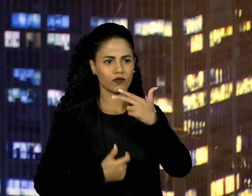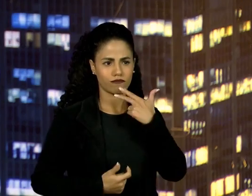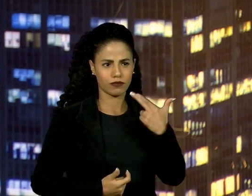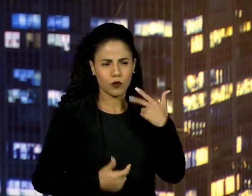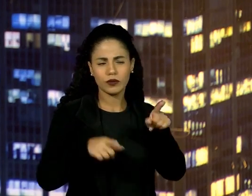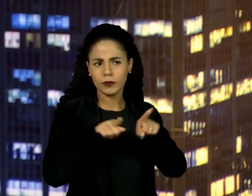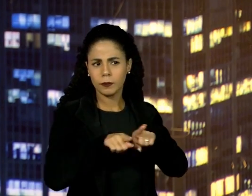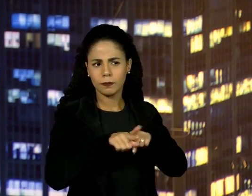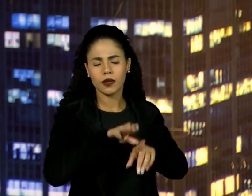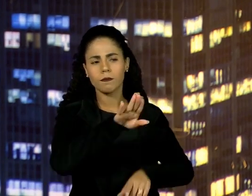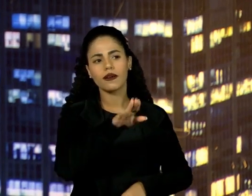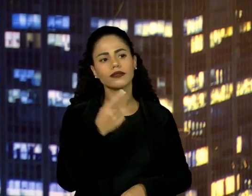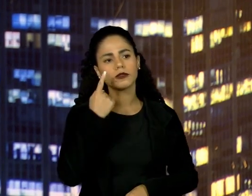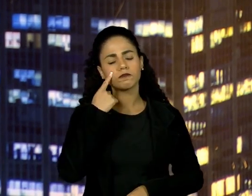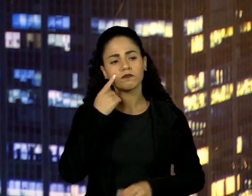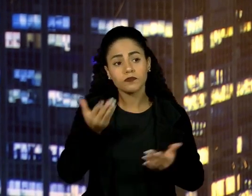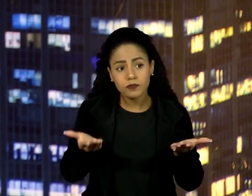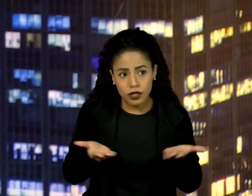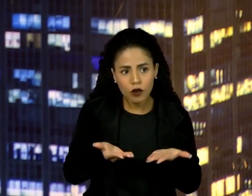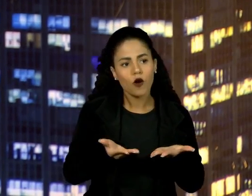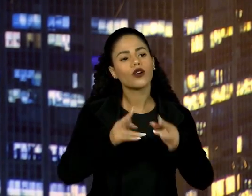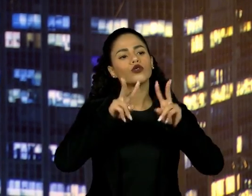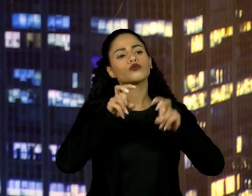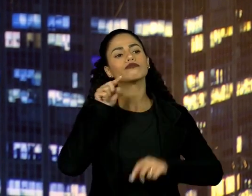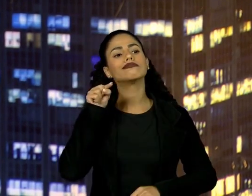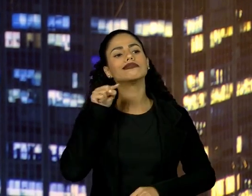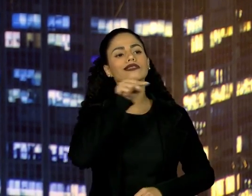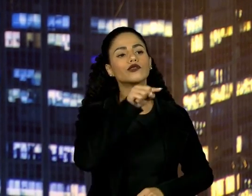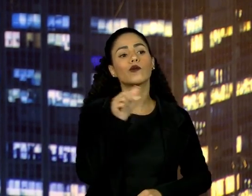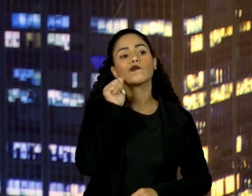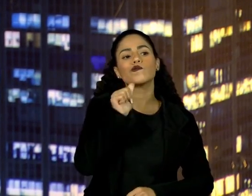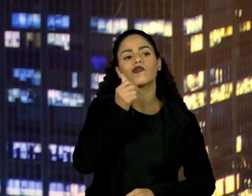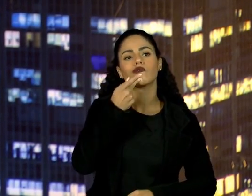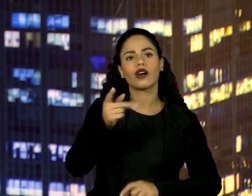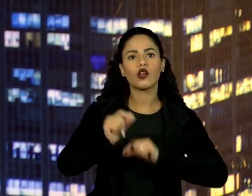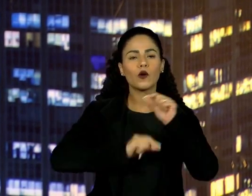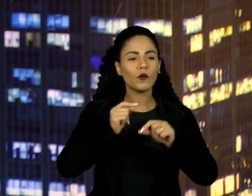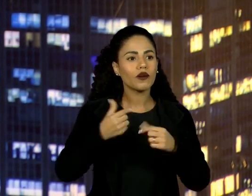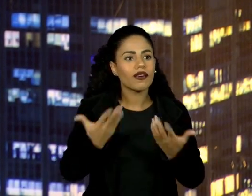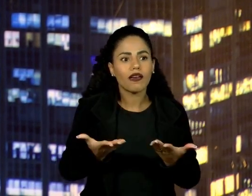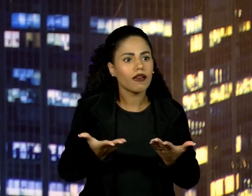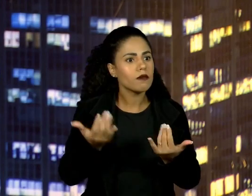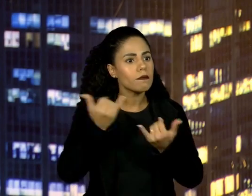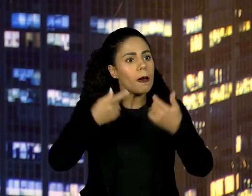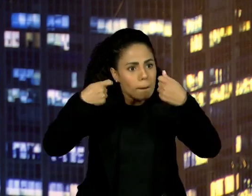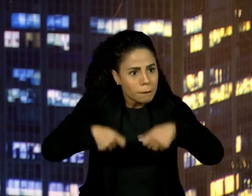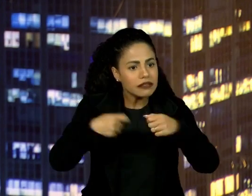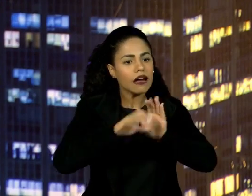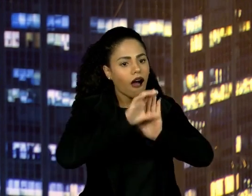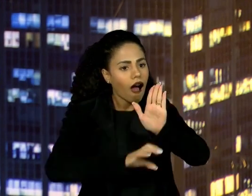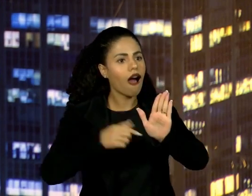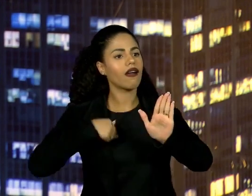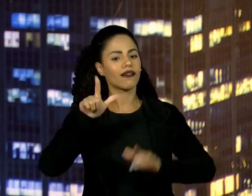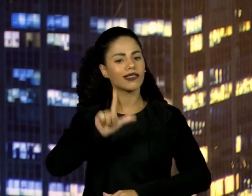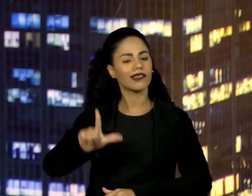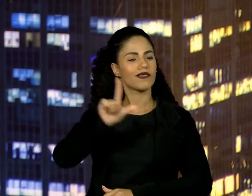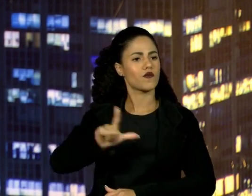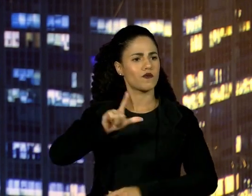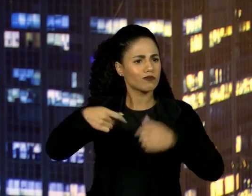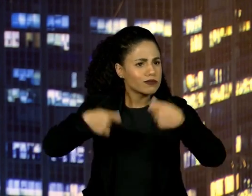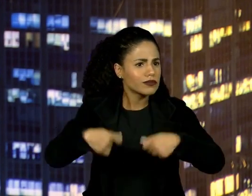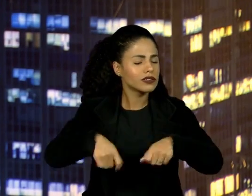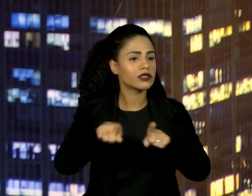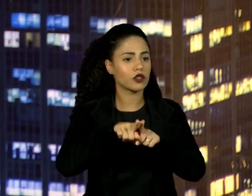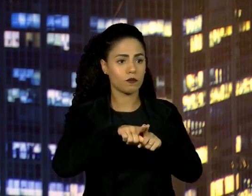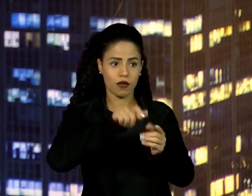né? E eu queria falar sobre... Ela fala, né? Isso aqui devia ser cânone da literatura mundial, né? Inclusive a